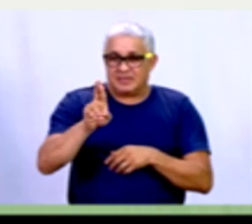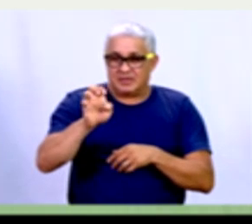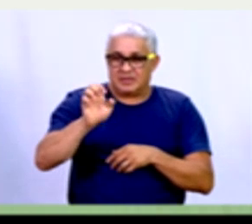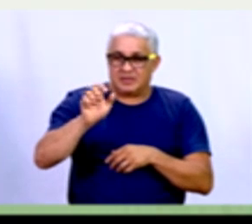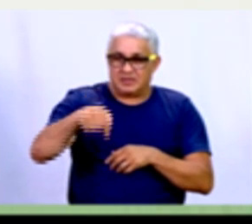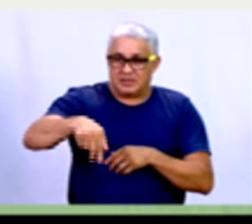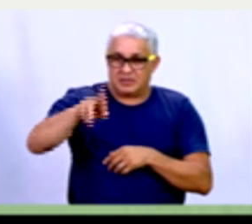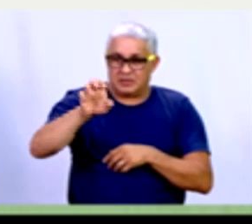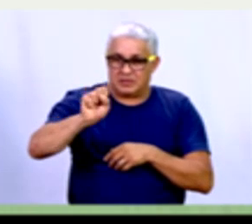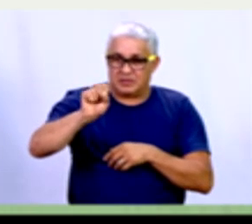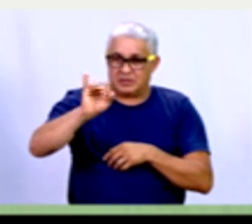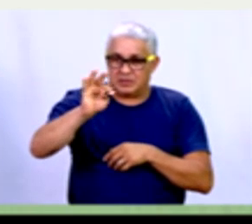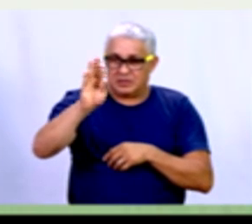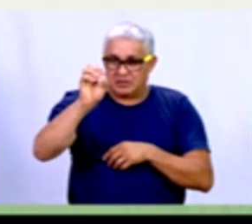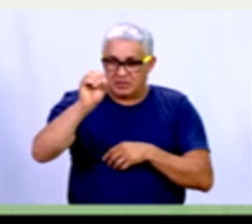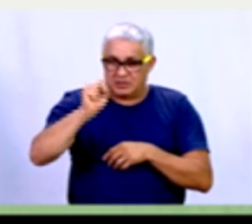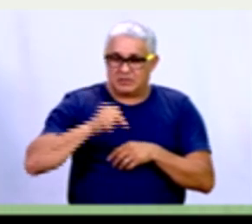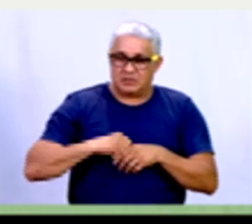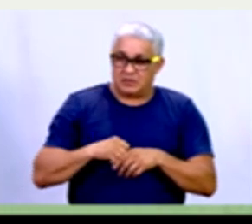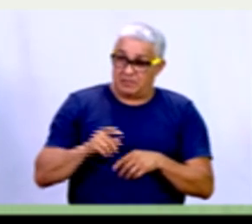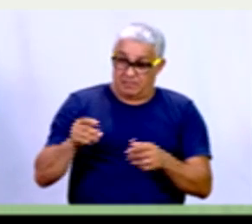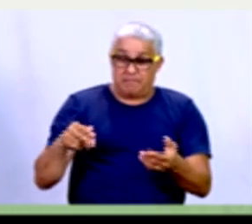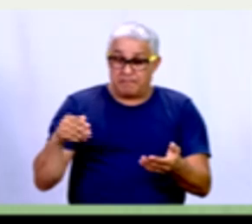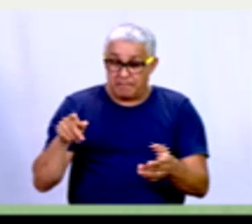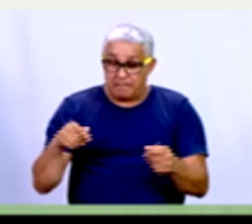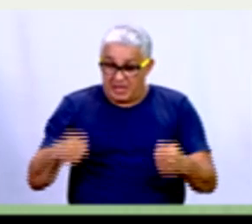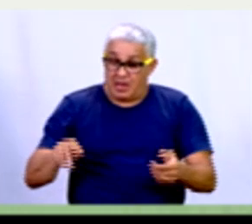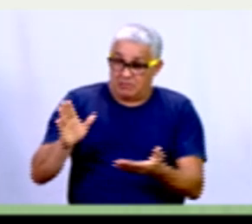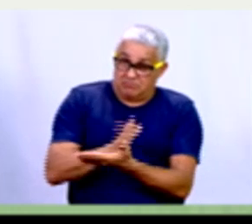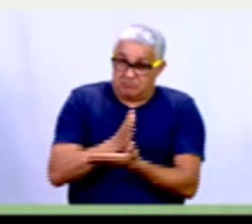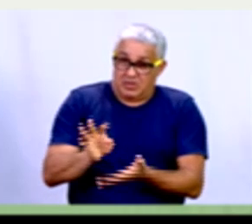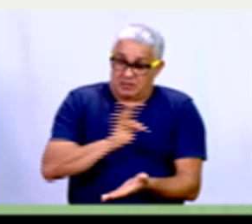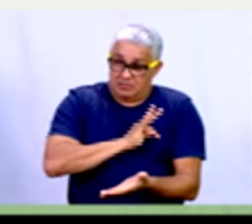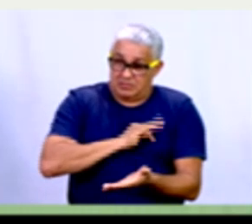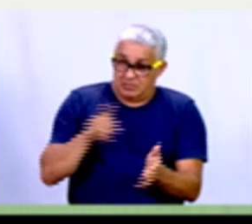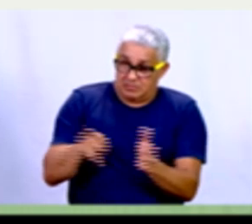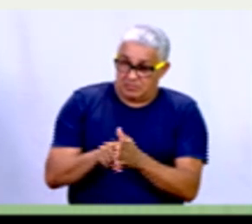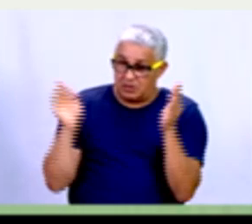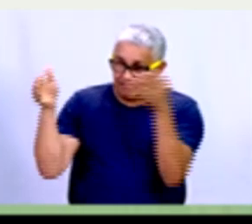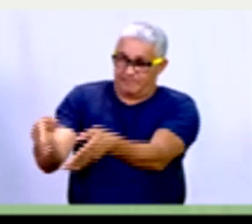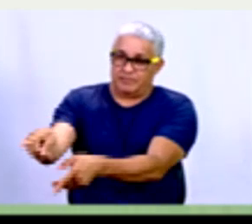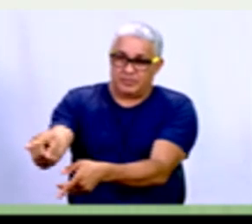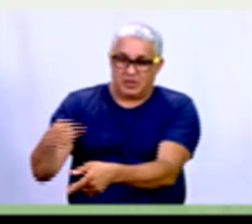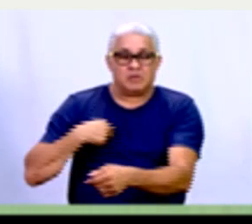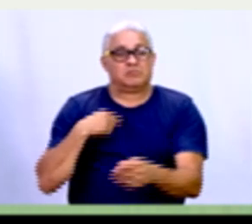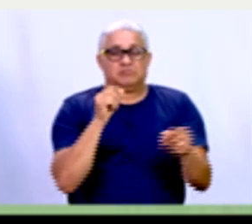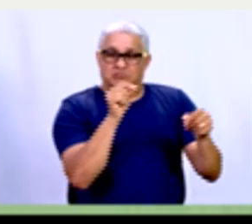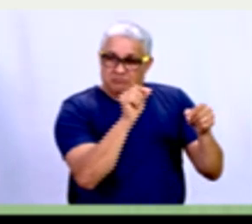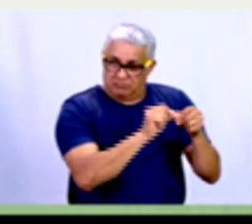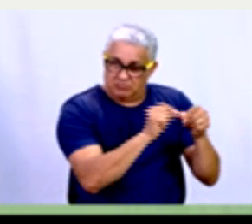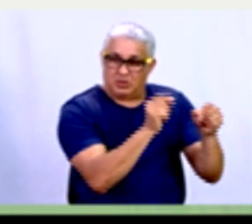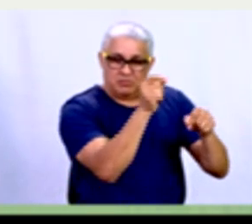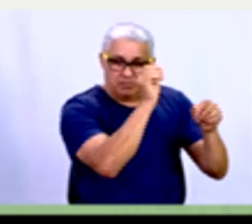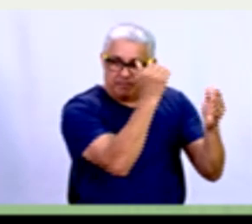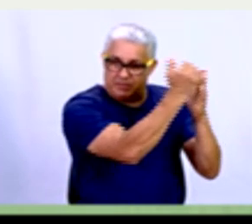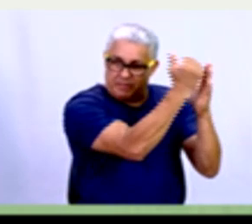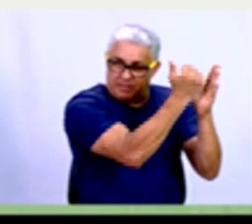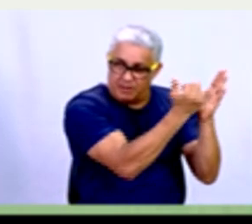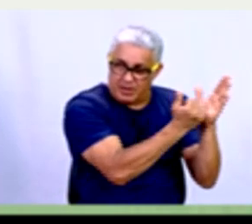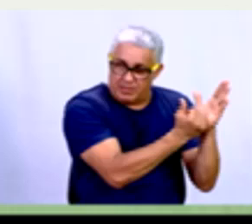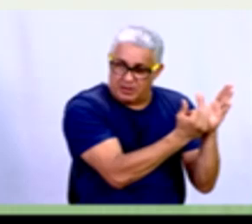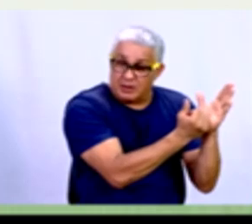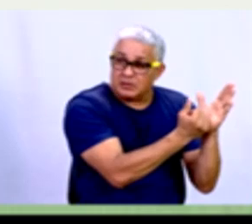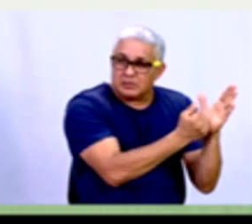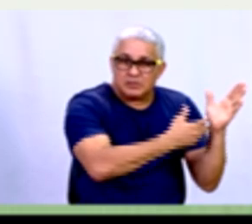de técnicas que focam o usuário final. Então, eu faço especificação de requisitos e não